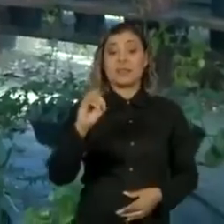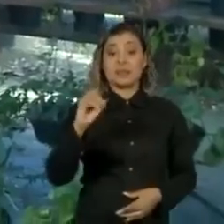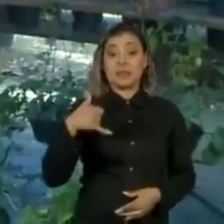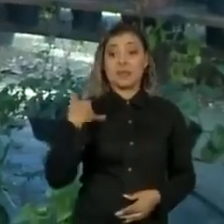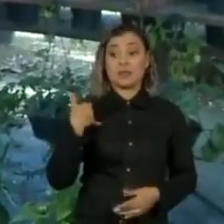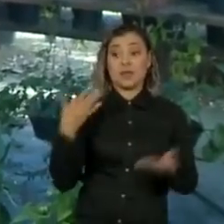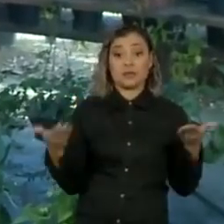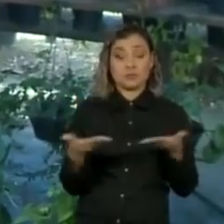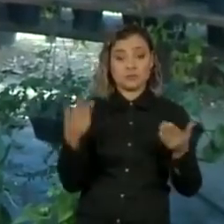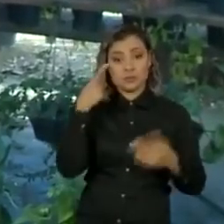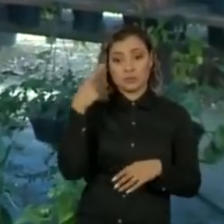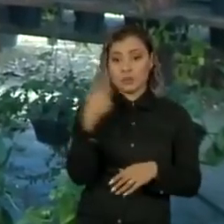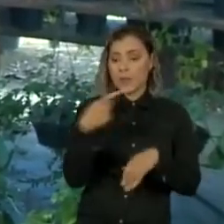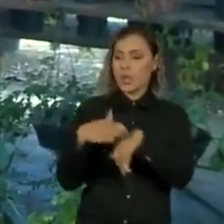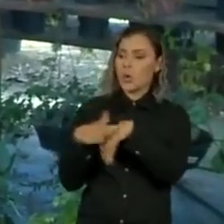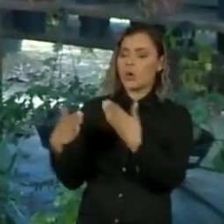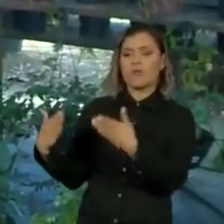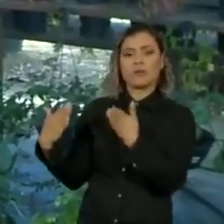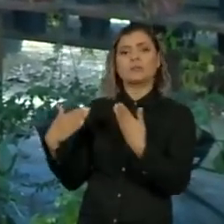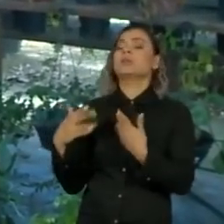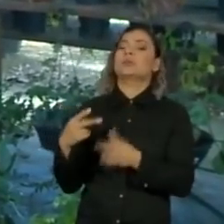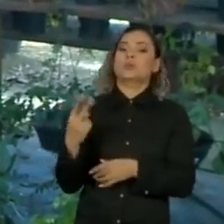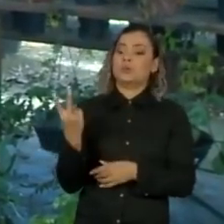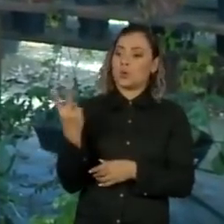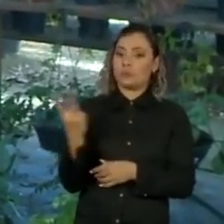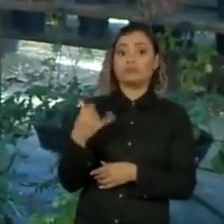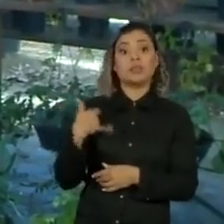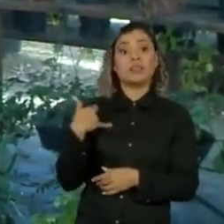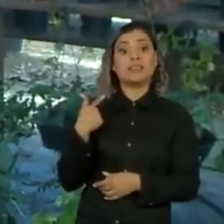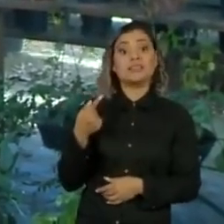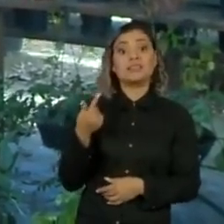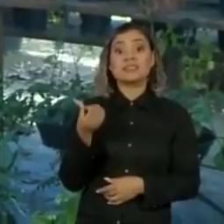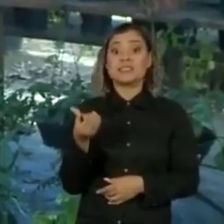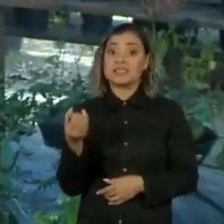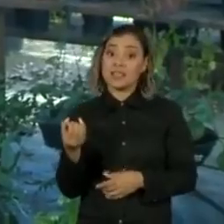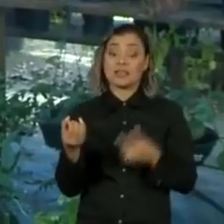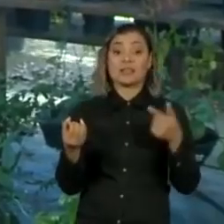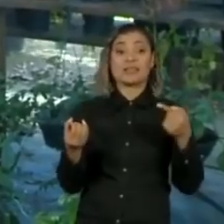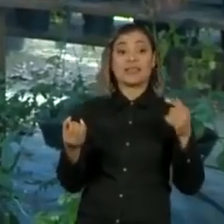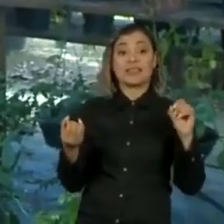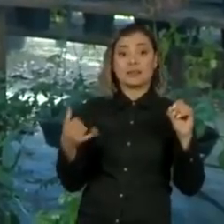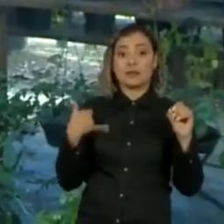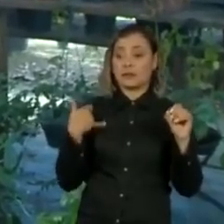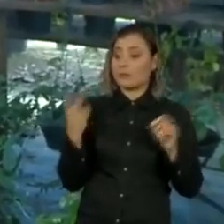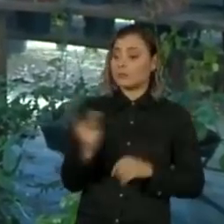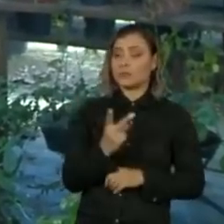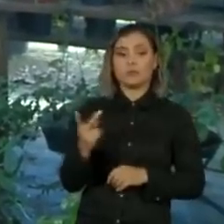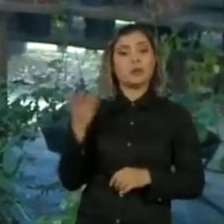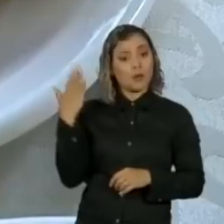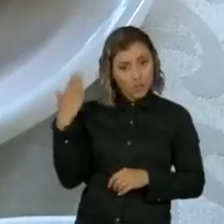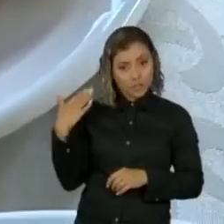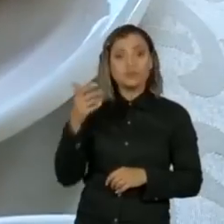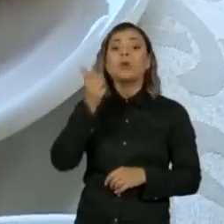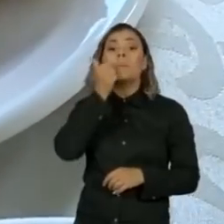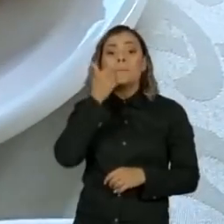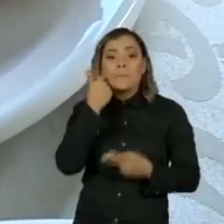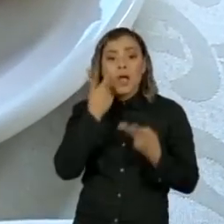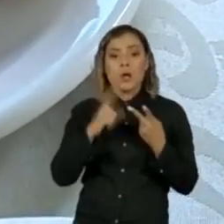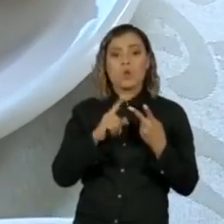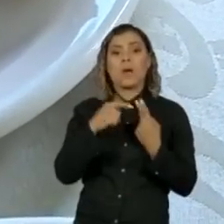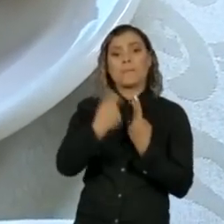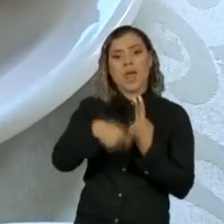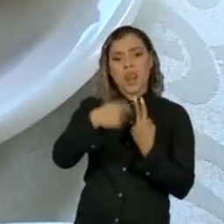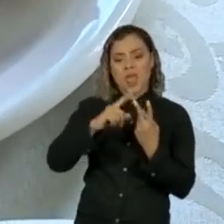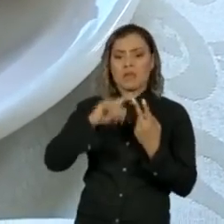idade, essa semana eu estava conversando com 2 gastrônomos que têm essa idade, entre 60 e 70 anos, e eles diziam, nós comíamos o pão com tucumã quando